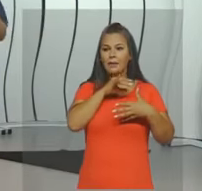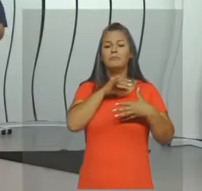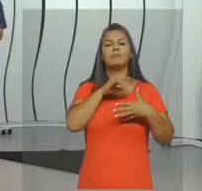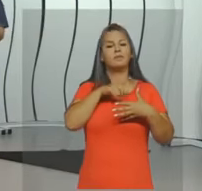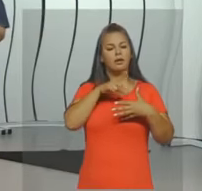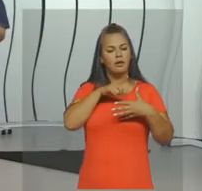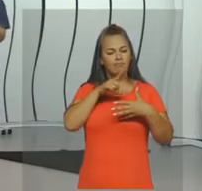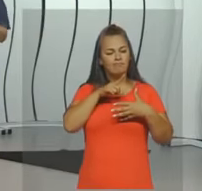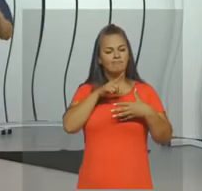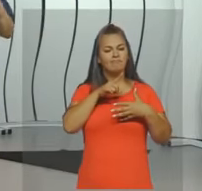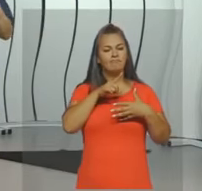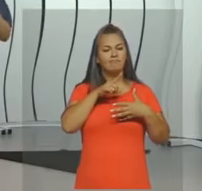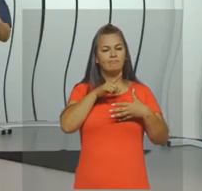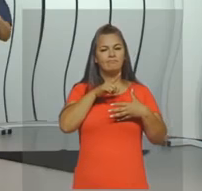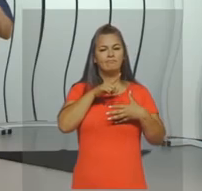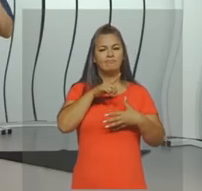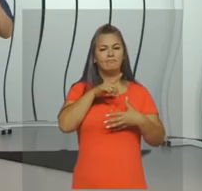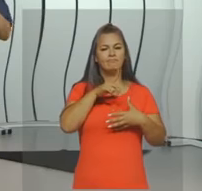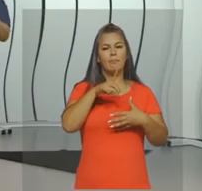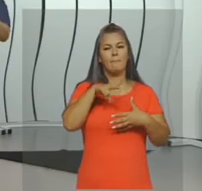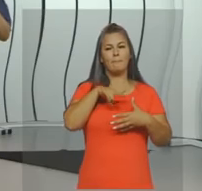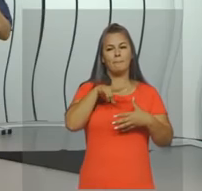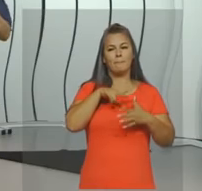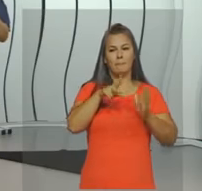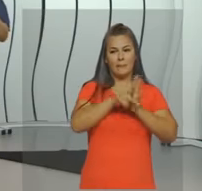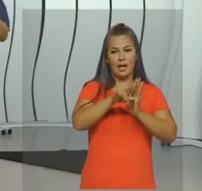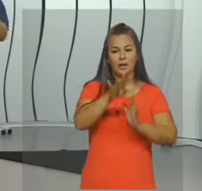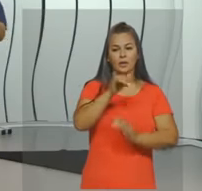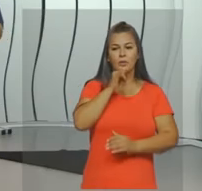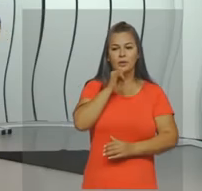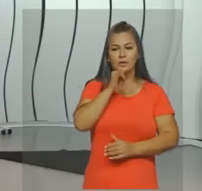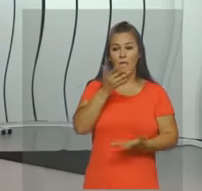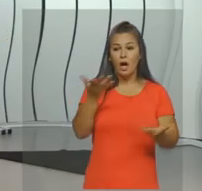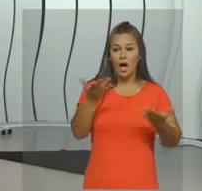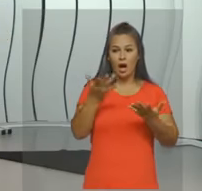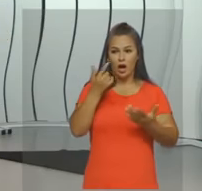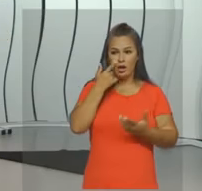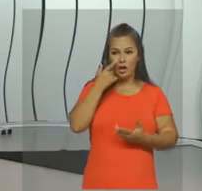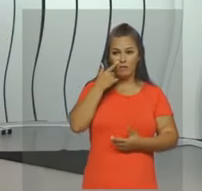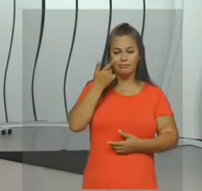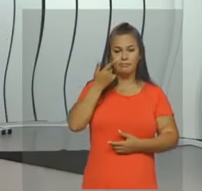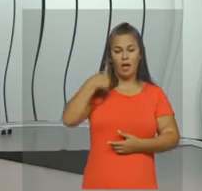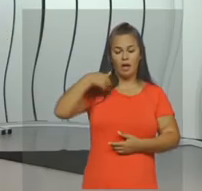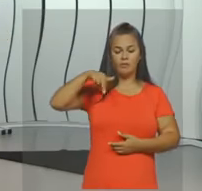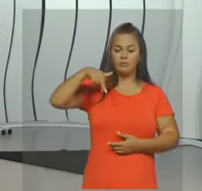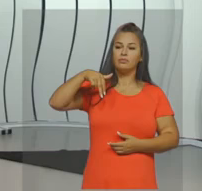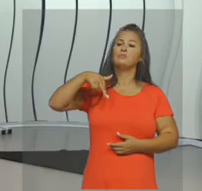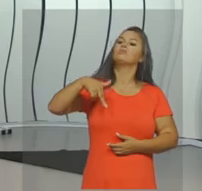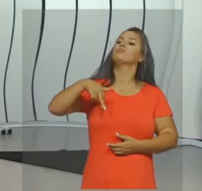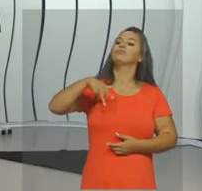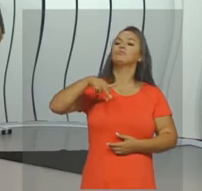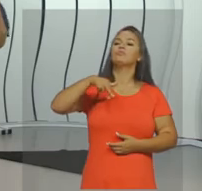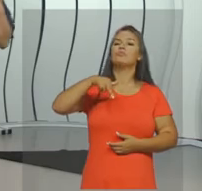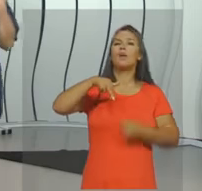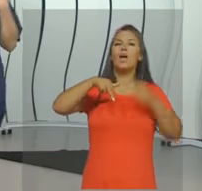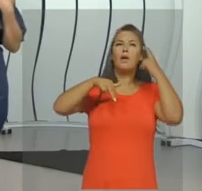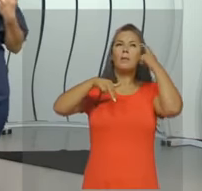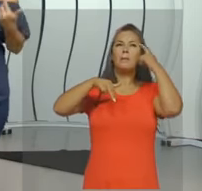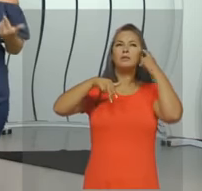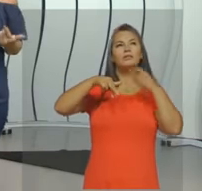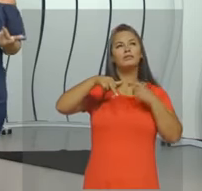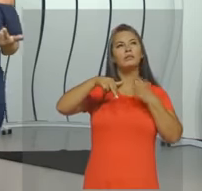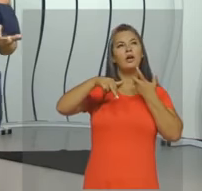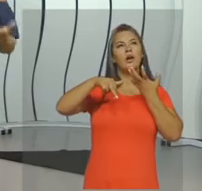Olha, nesse momento agora, estou fazendo esse movimento com a minha mão. Eu ando, então eu quero fazer esse movimento. Então, o